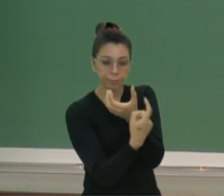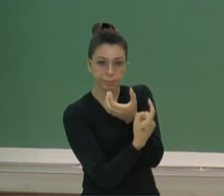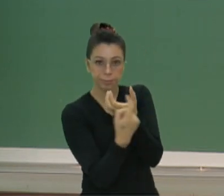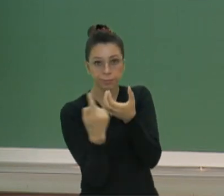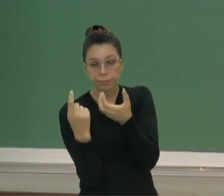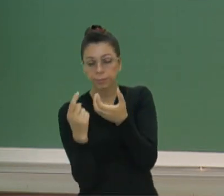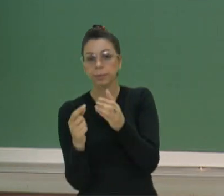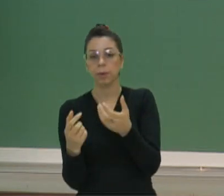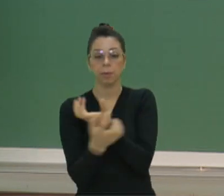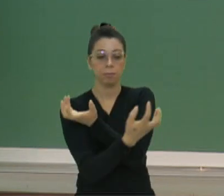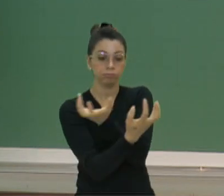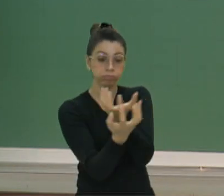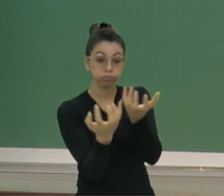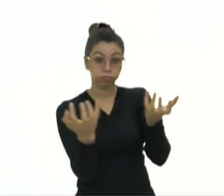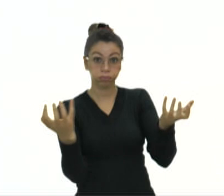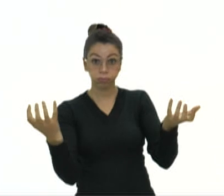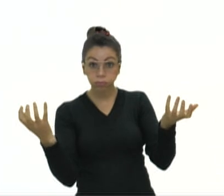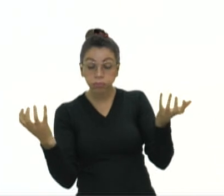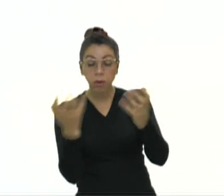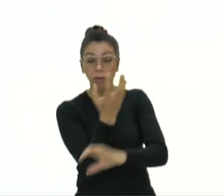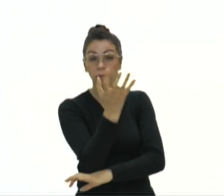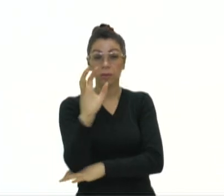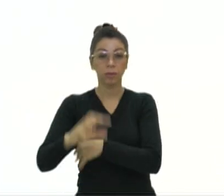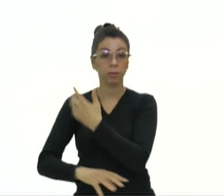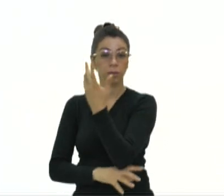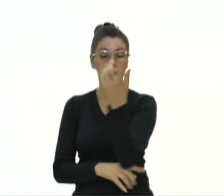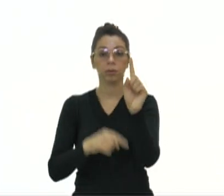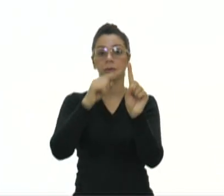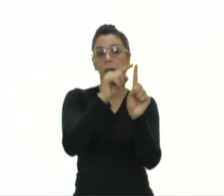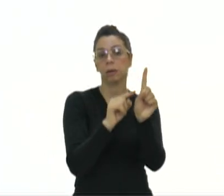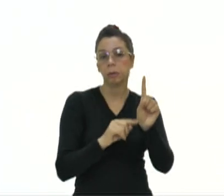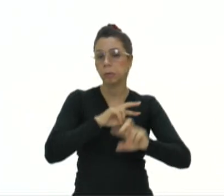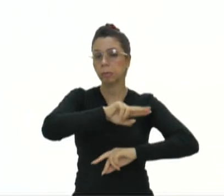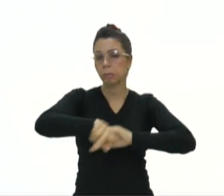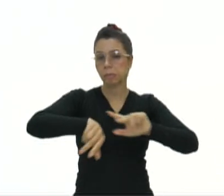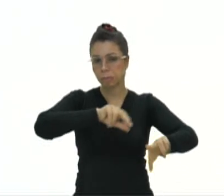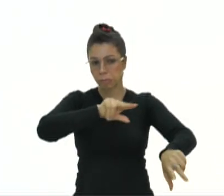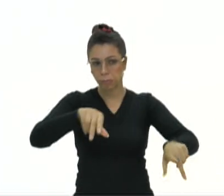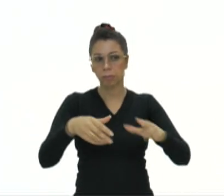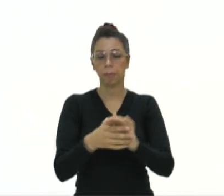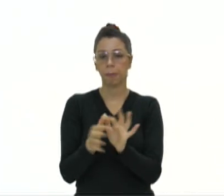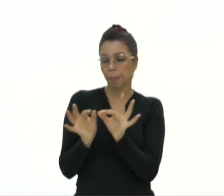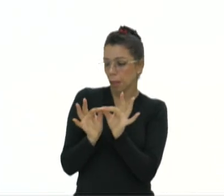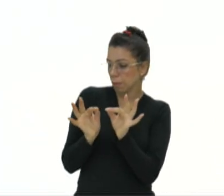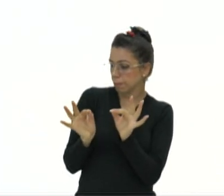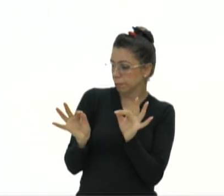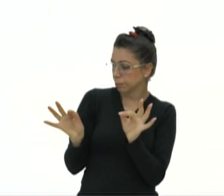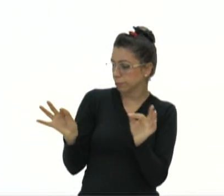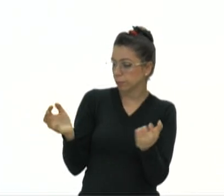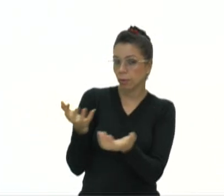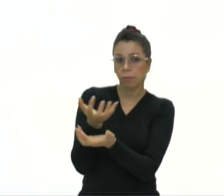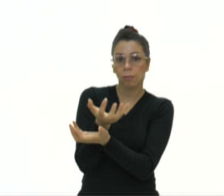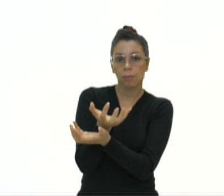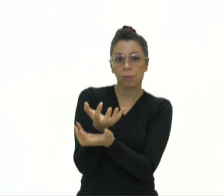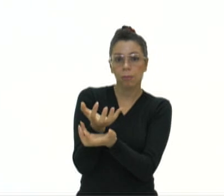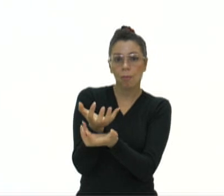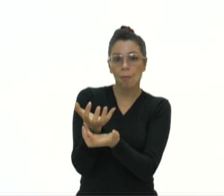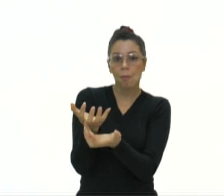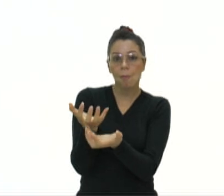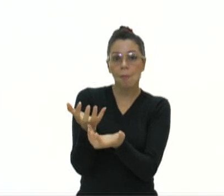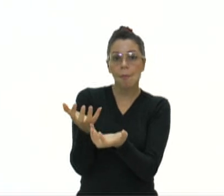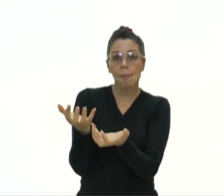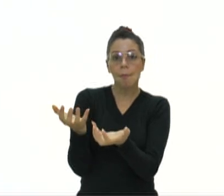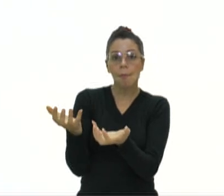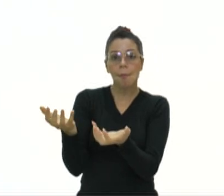a concentração de árvores, de aspectos de vegetação, e essa distribuição vai ficando mais rasa,